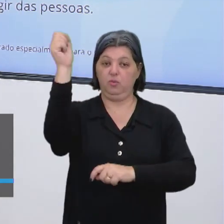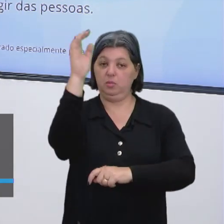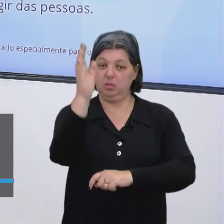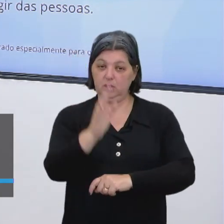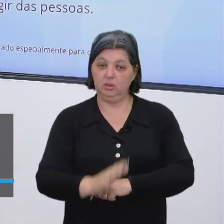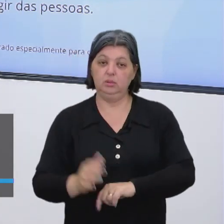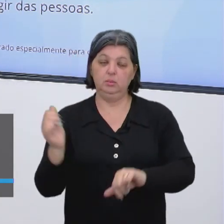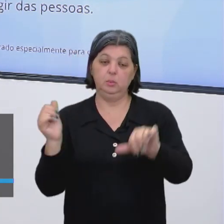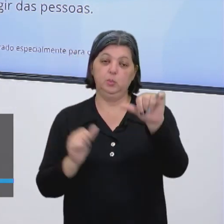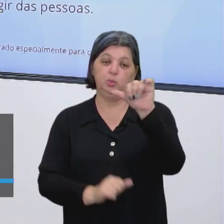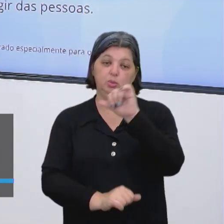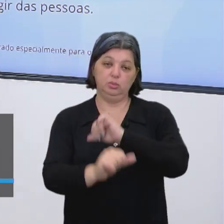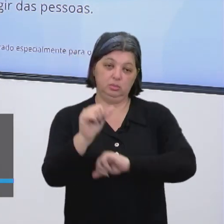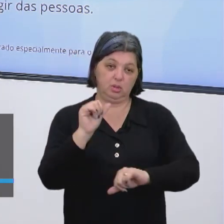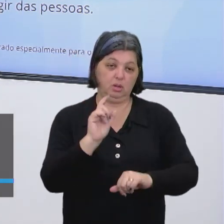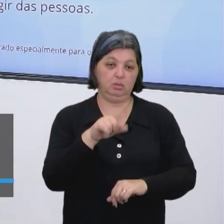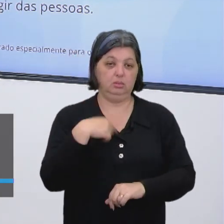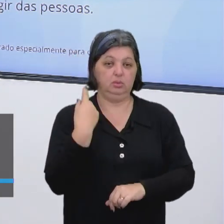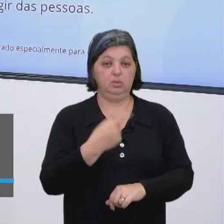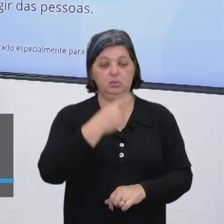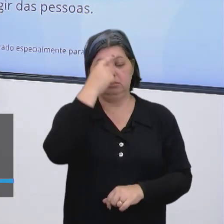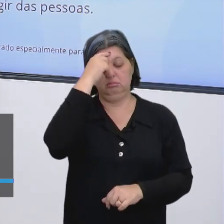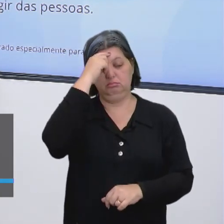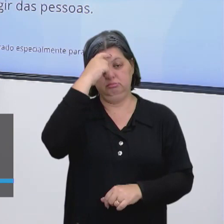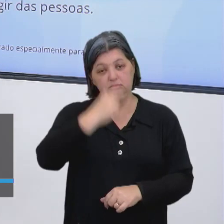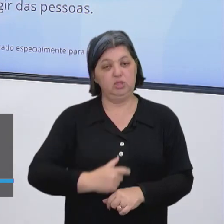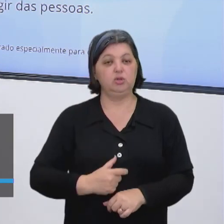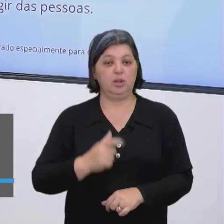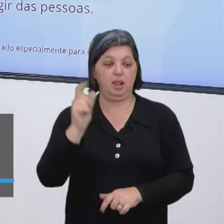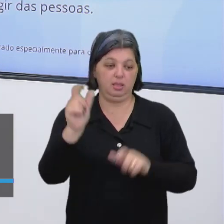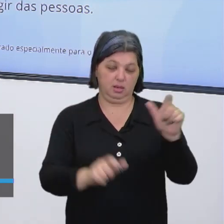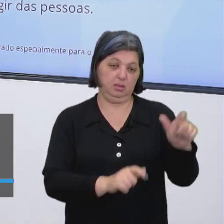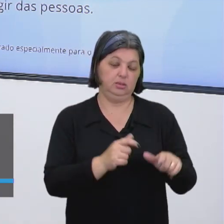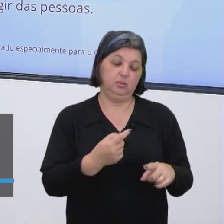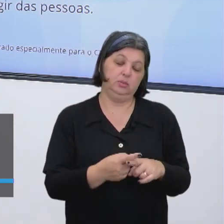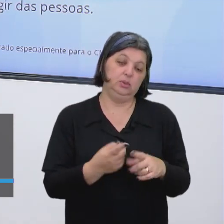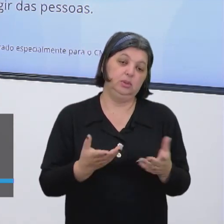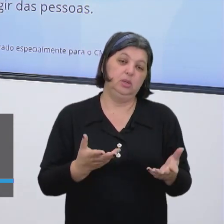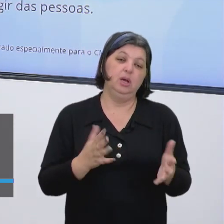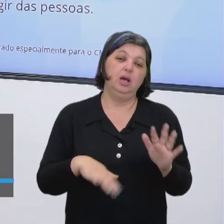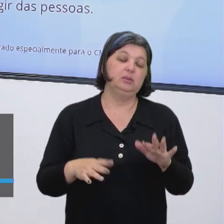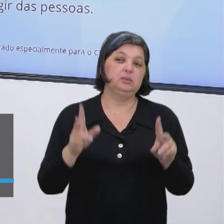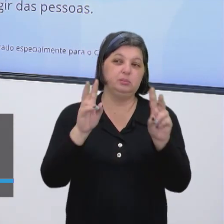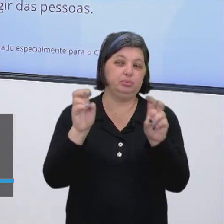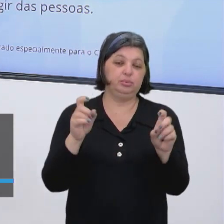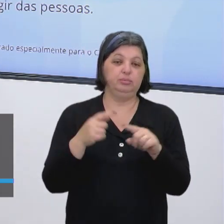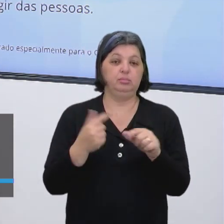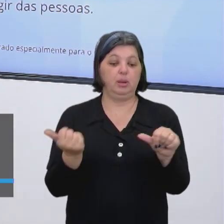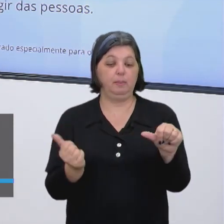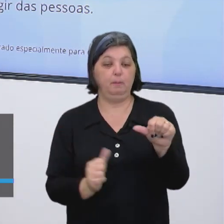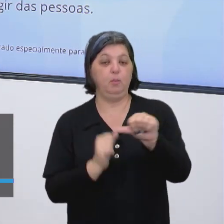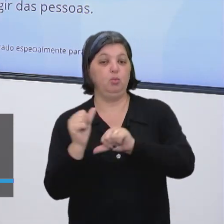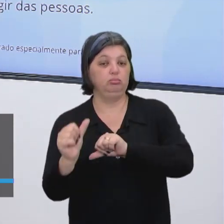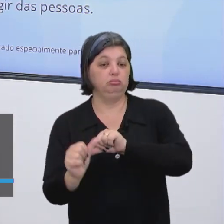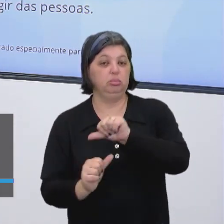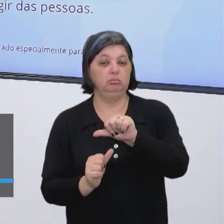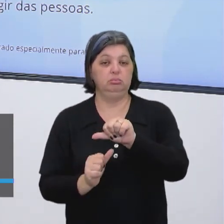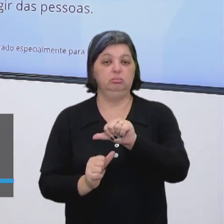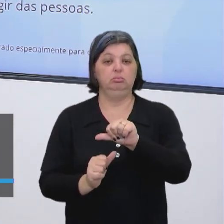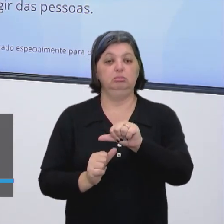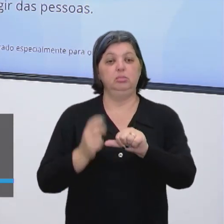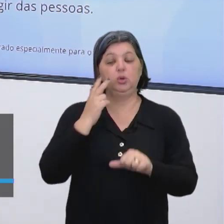vamos mudar a nossa personalidade, e a personalidade entre aspas, porque justamente a gente vai mudando, né, a